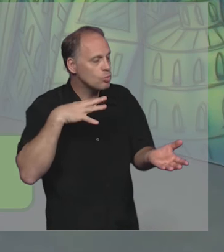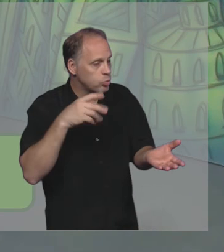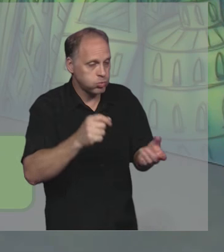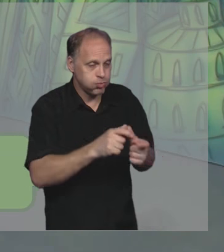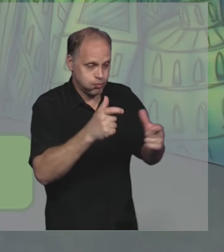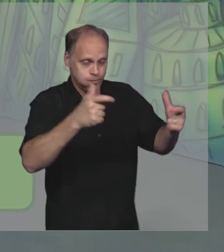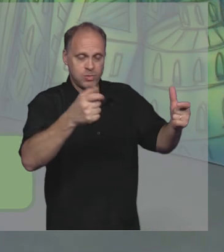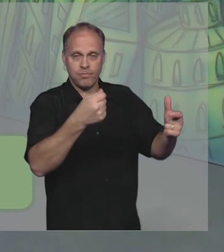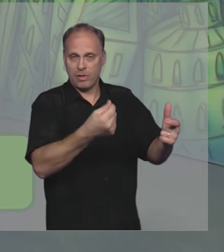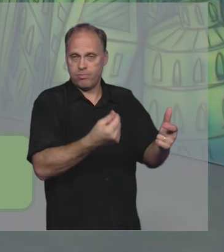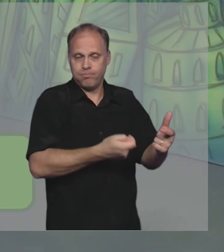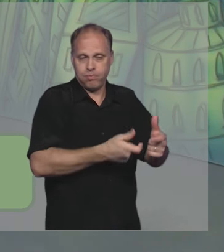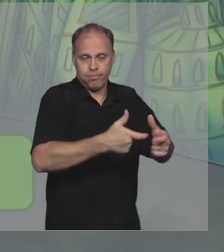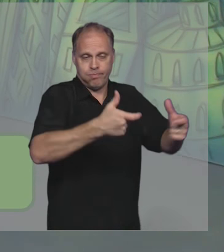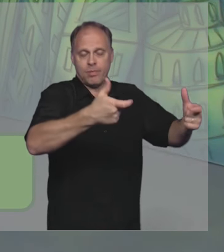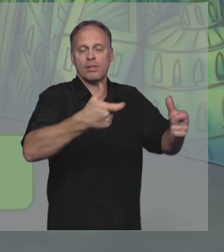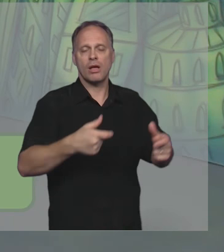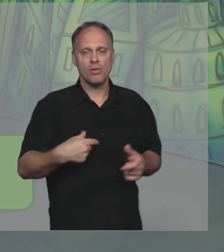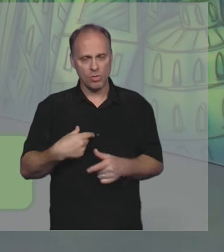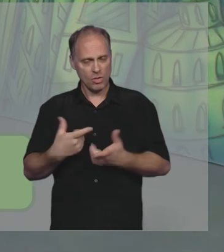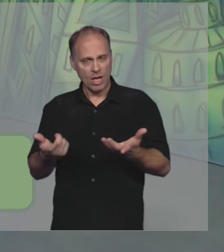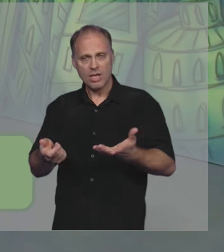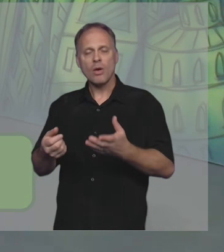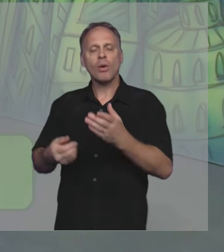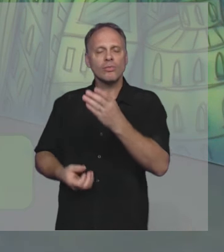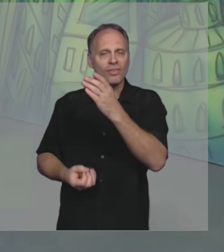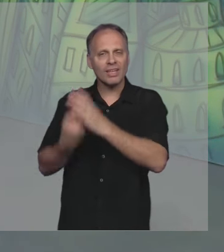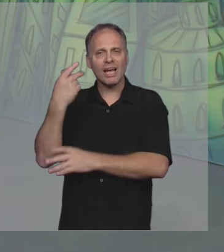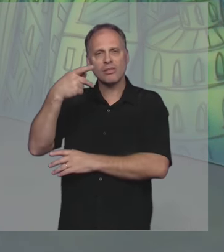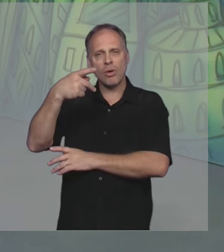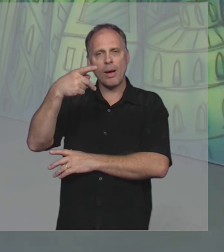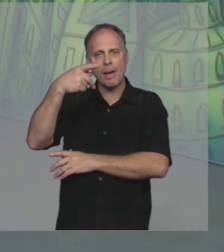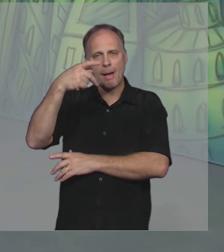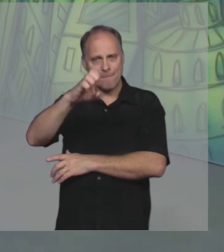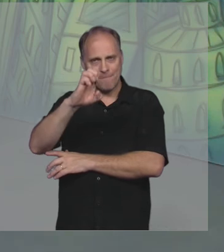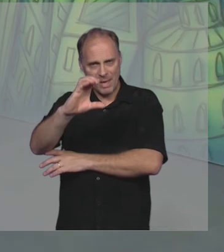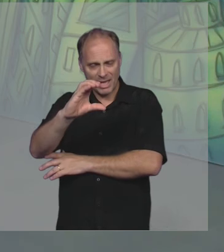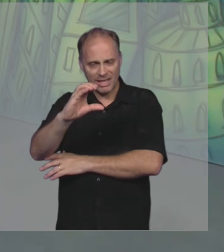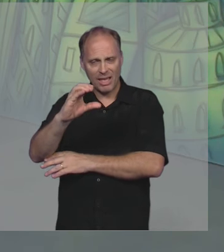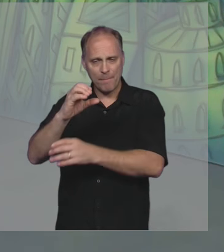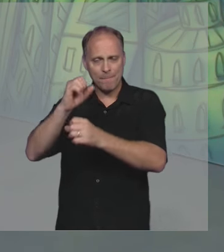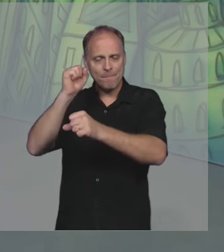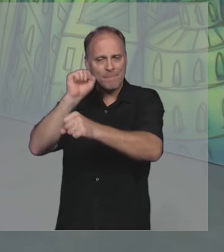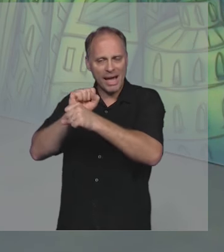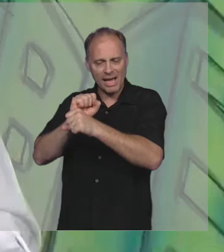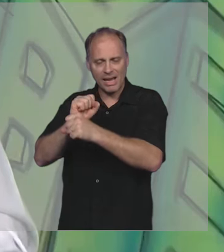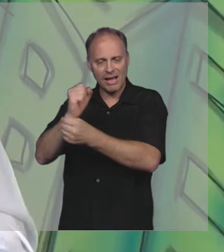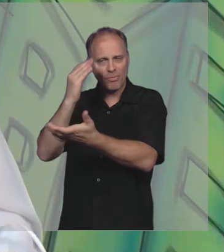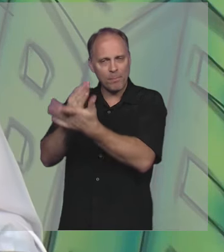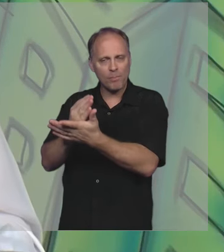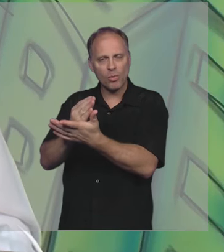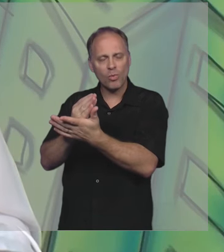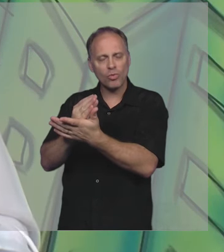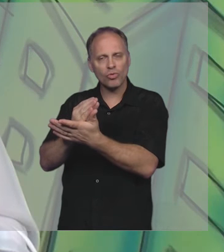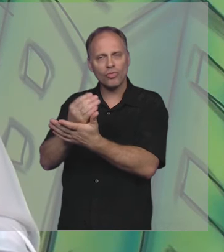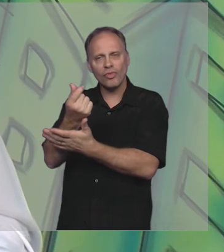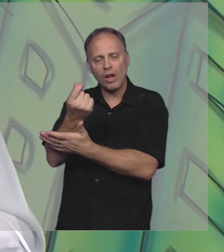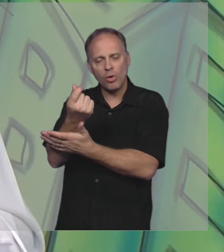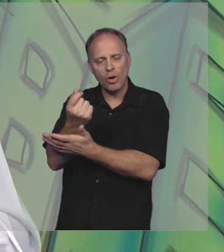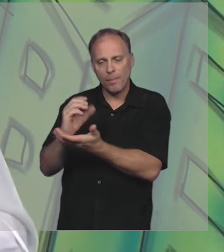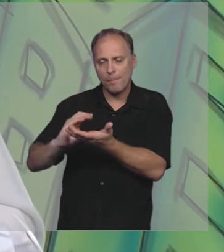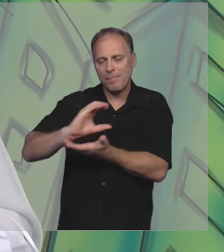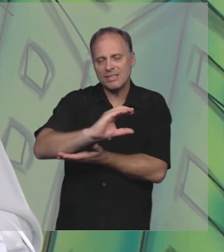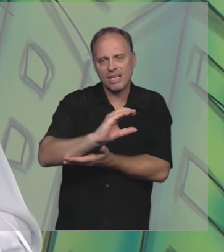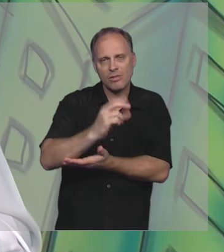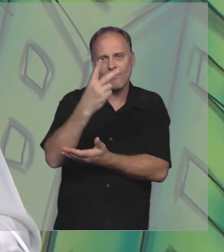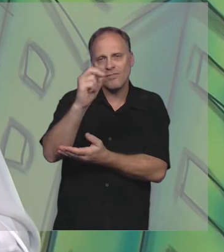custo. Quando surgiu a PEC do teto, há um congelamento por 20 anos, e o que aconteceu?